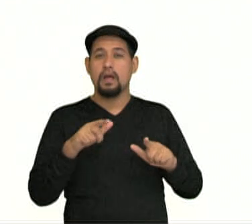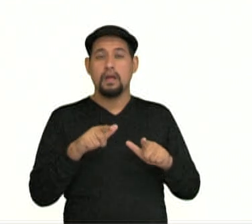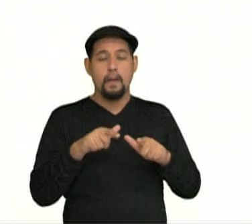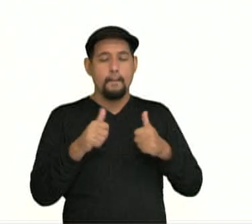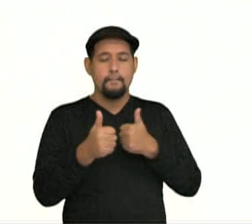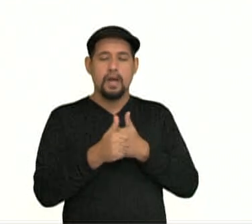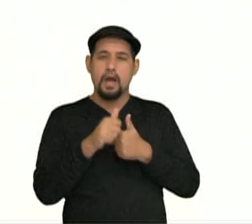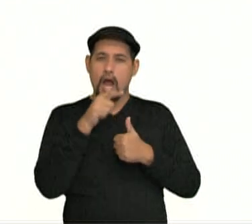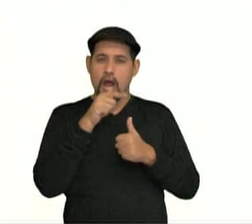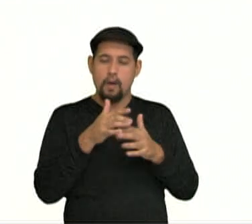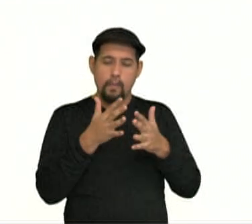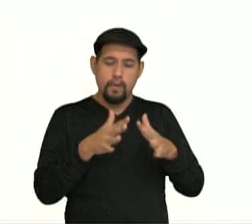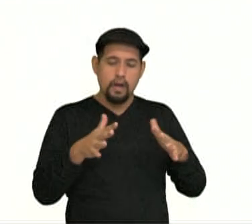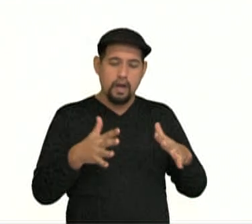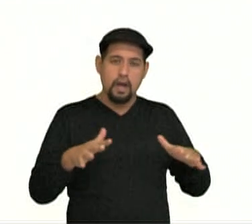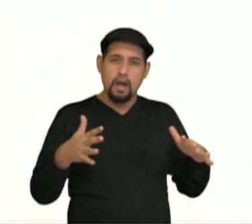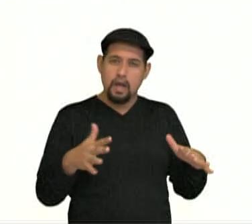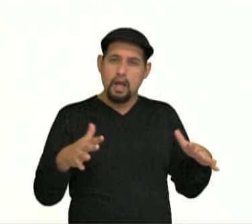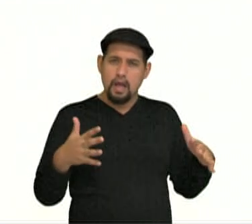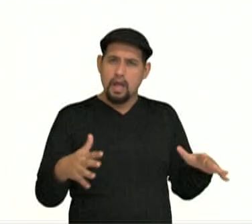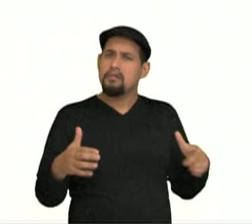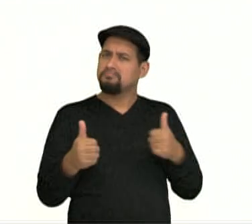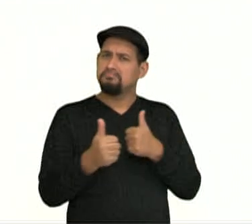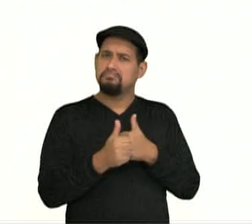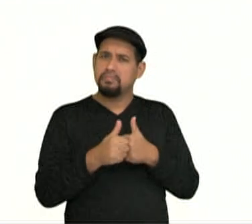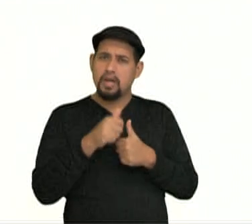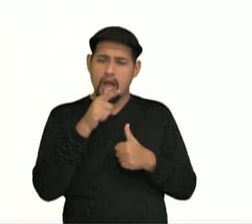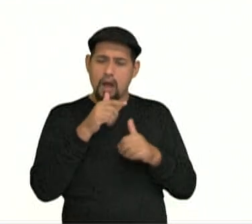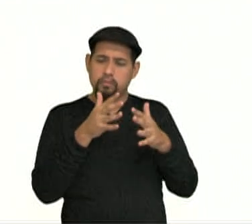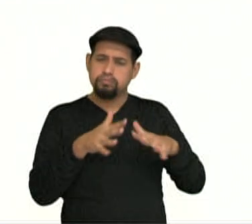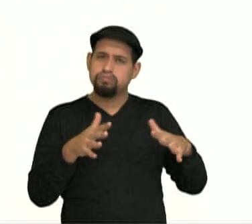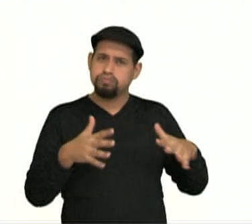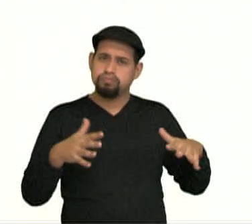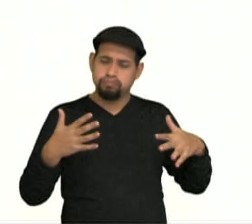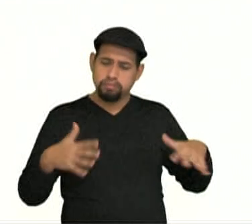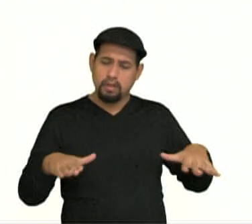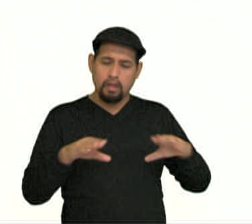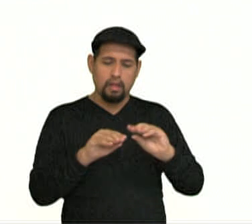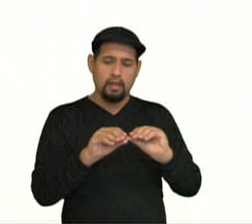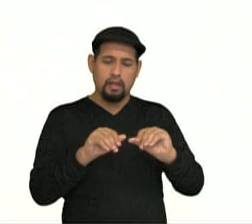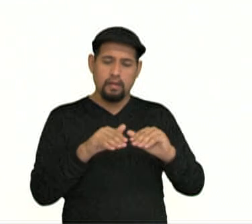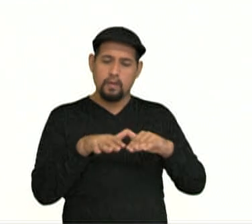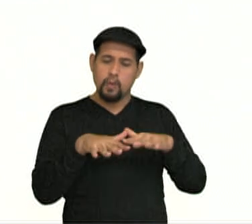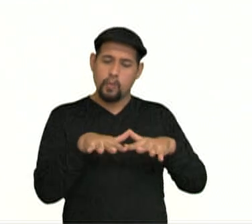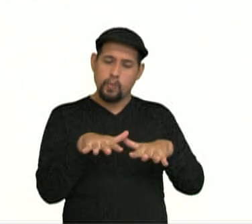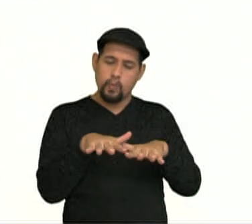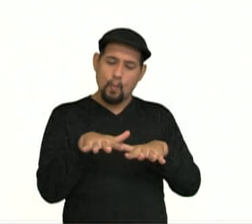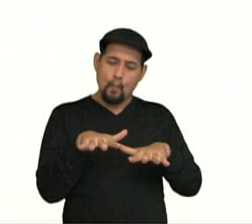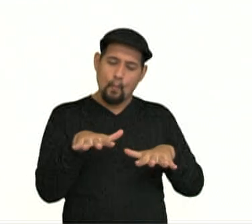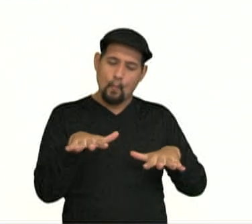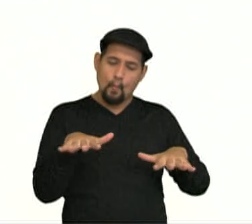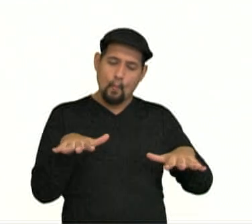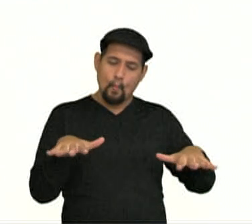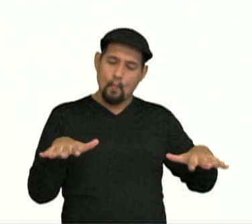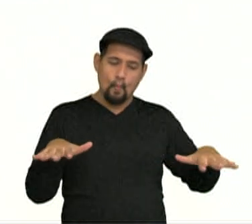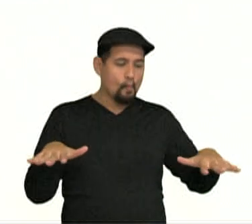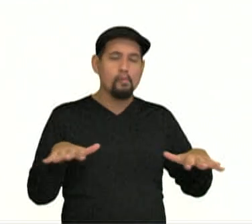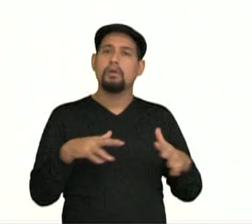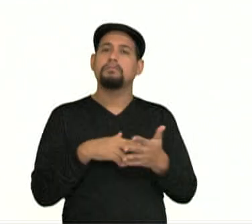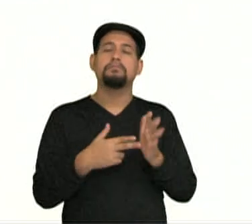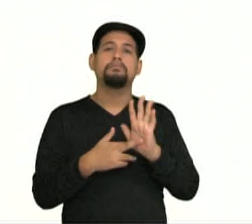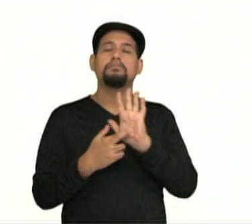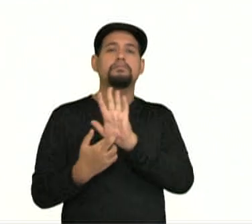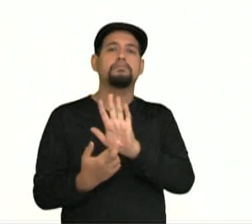mar. Quer dizer que estão em áreas bem próximas ao nível do mar. E essas planícies, essas áreas, elas representam